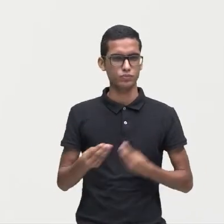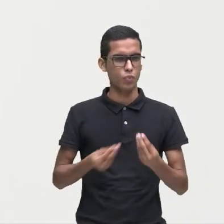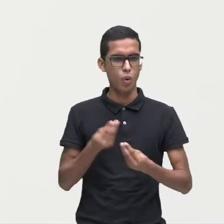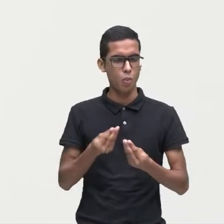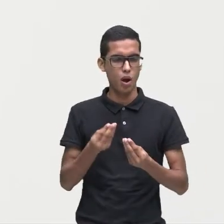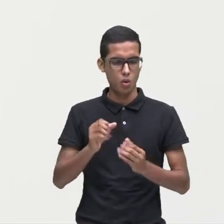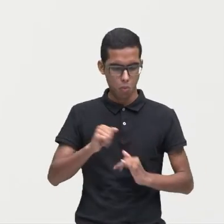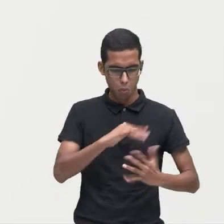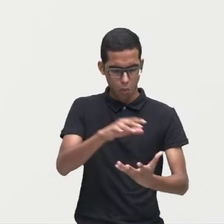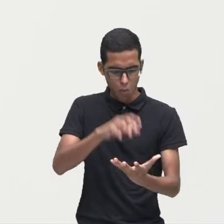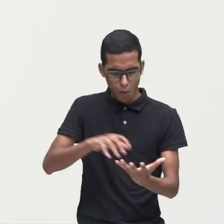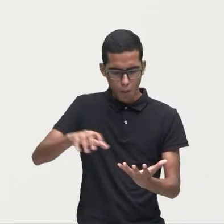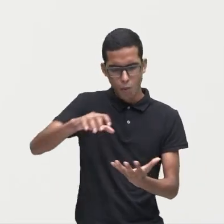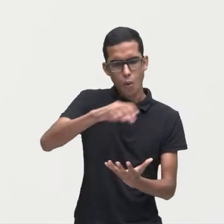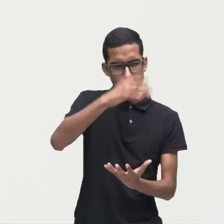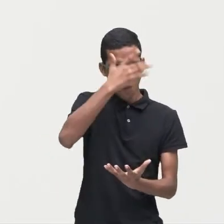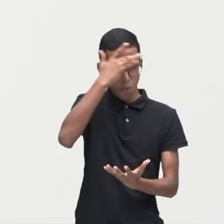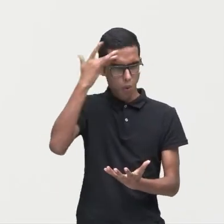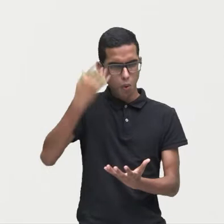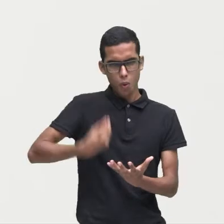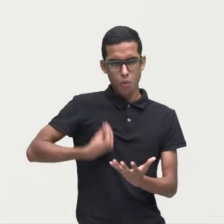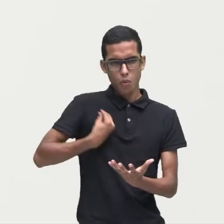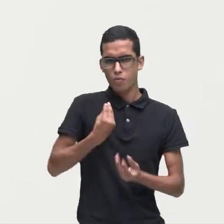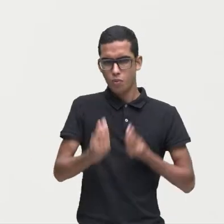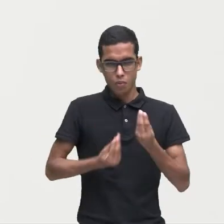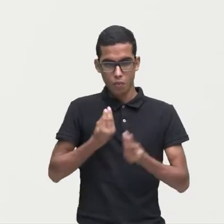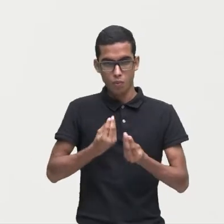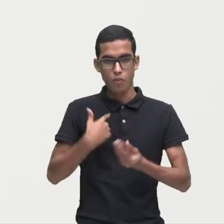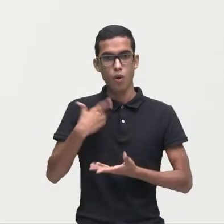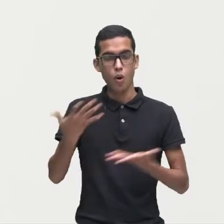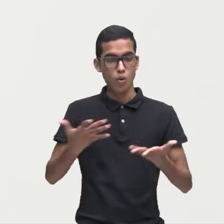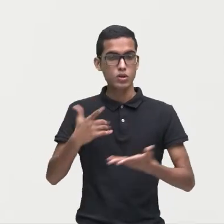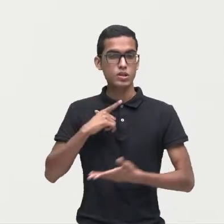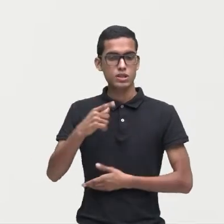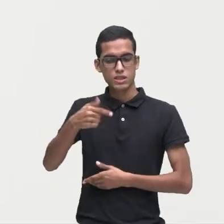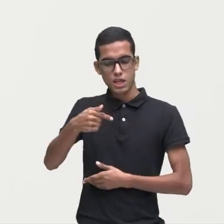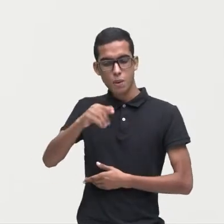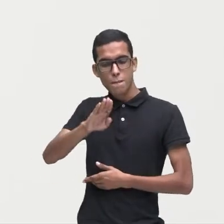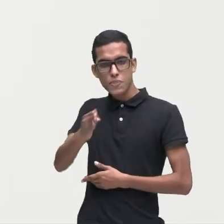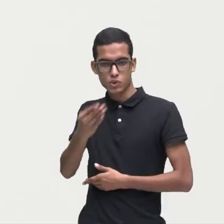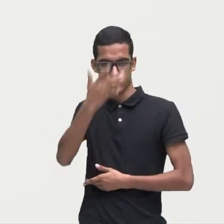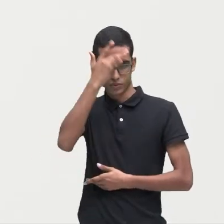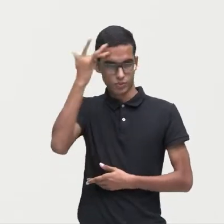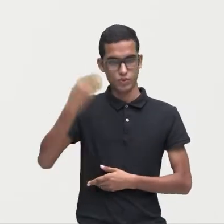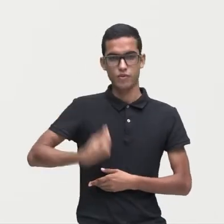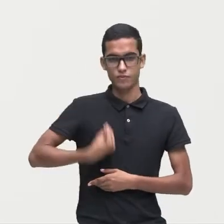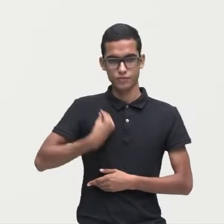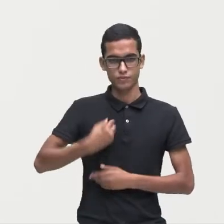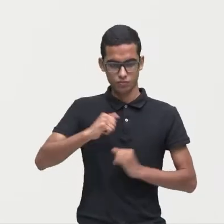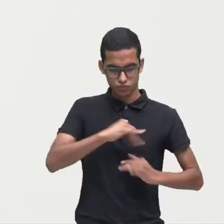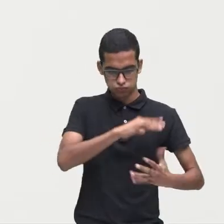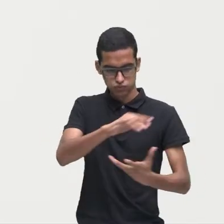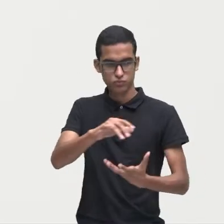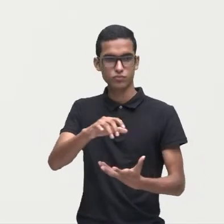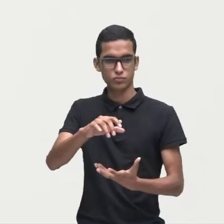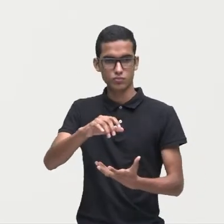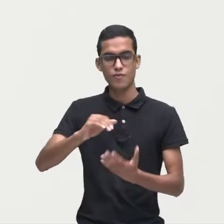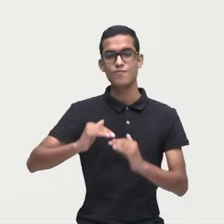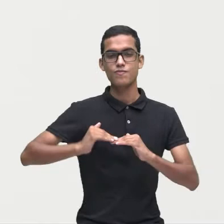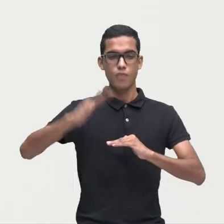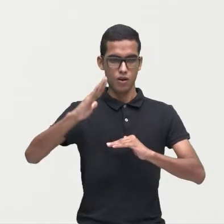mundial. Atualmente, nós já passamos de 7 bilhões de pessoas no mundo. Muita gente, tá? Distribuídas de